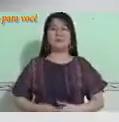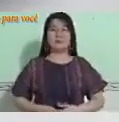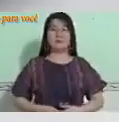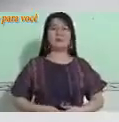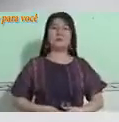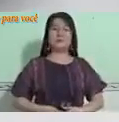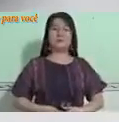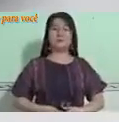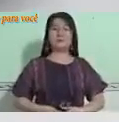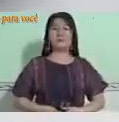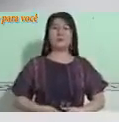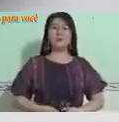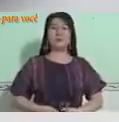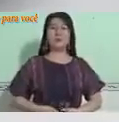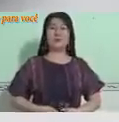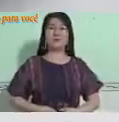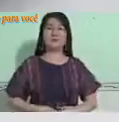dormindo.